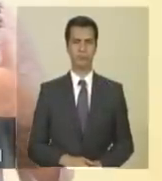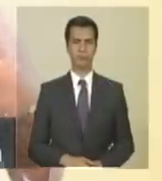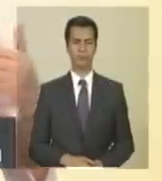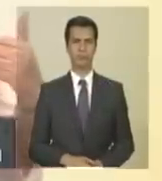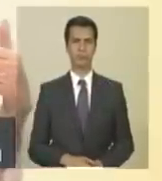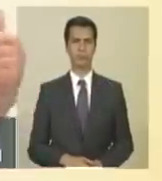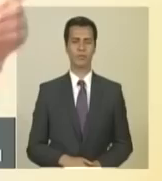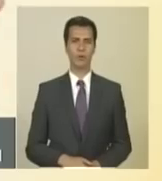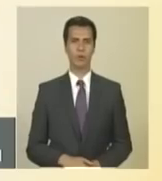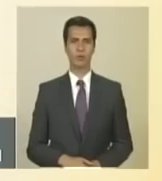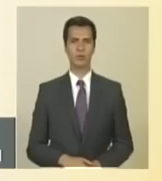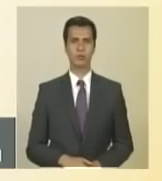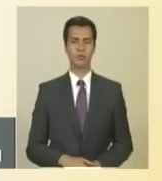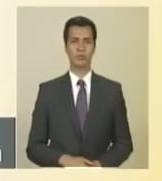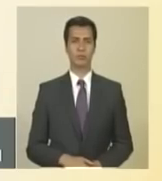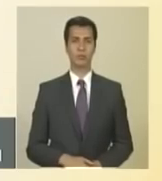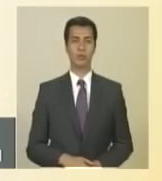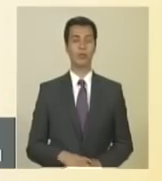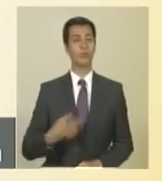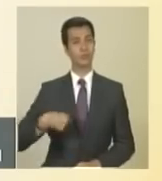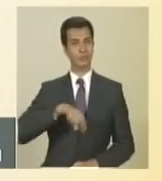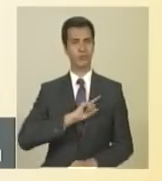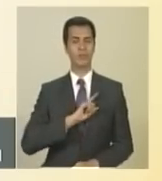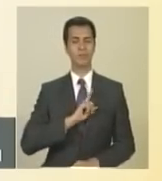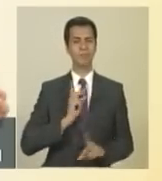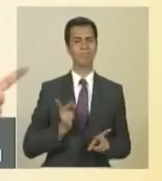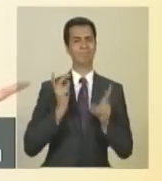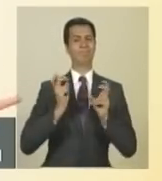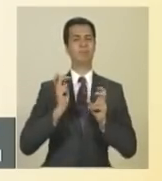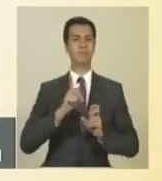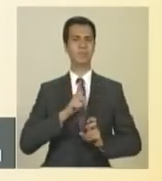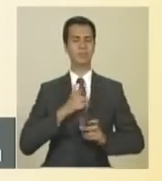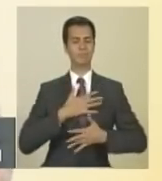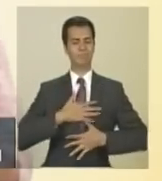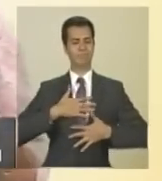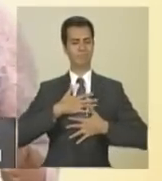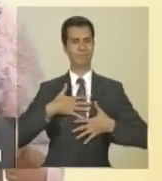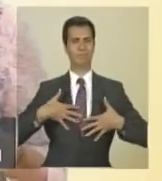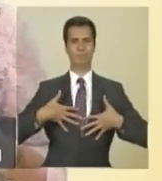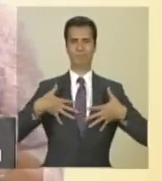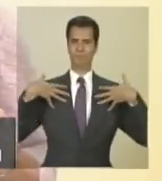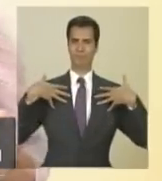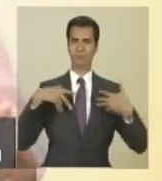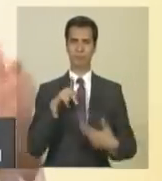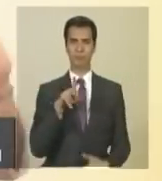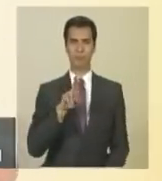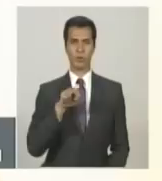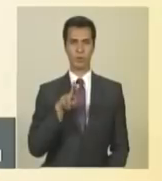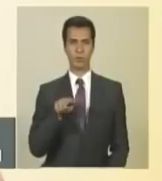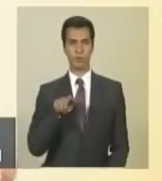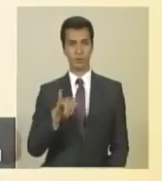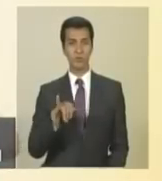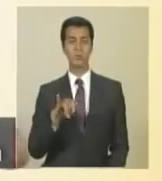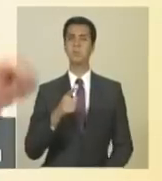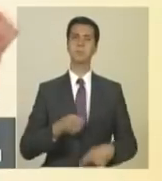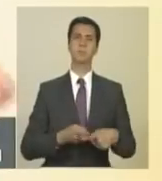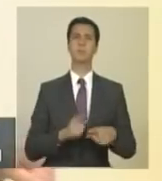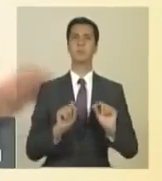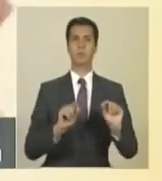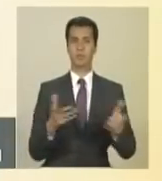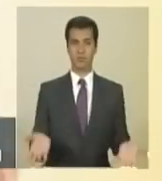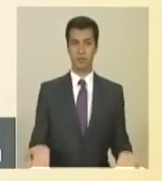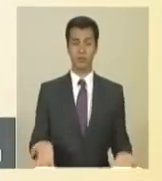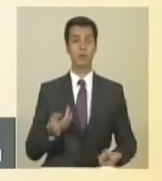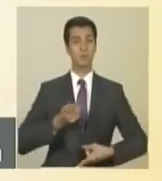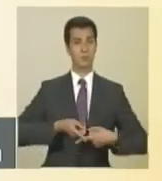faz com que nós tenhamos muito orgulho do ProUni. E tenhamos muito orgulho do ProUni, porque o ProUni é um